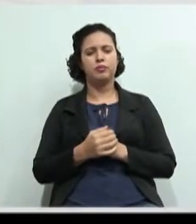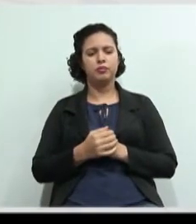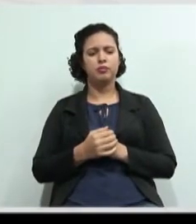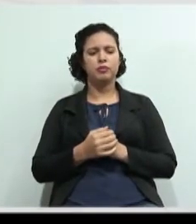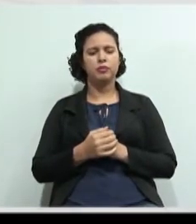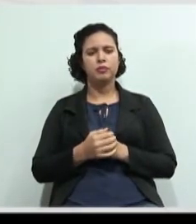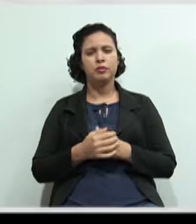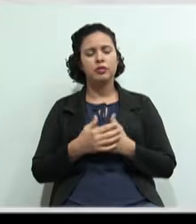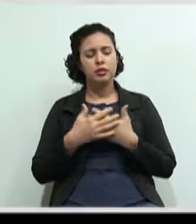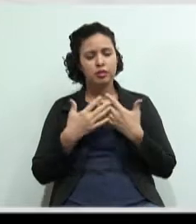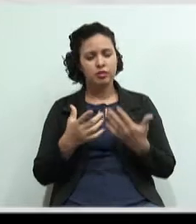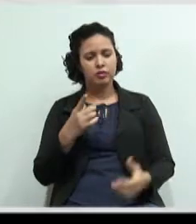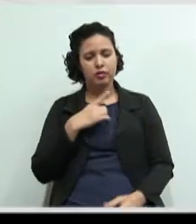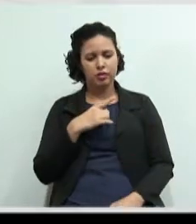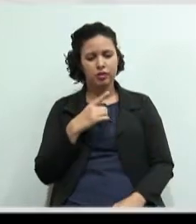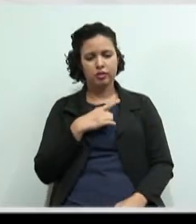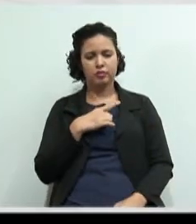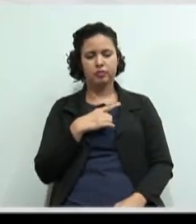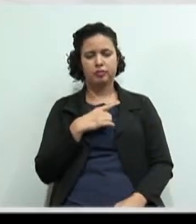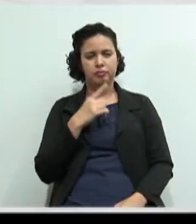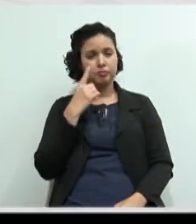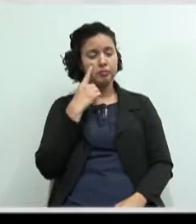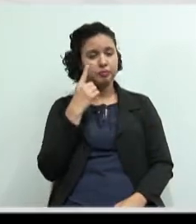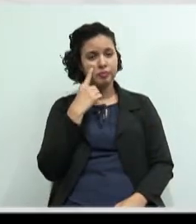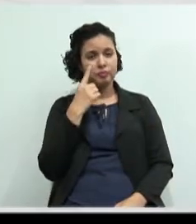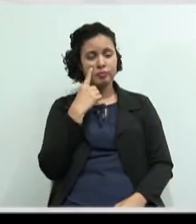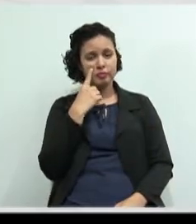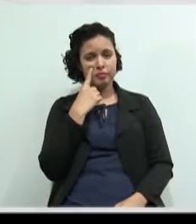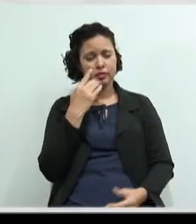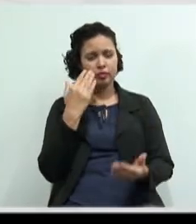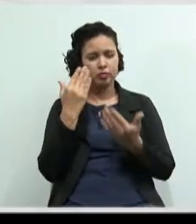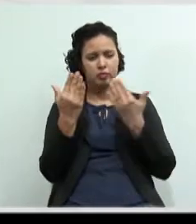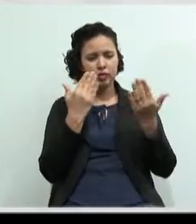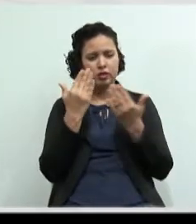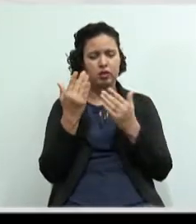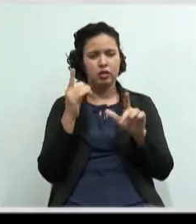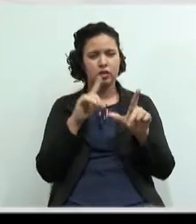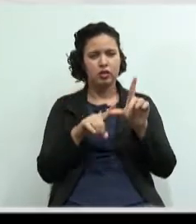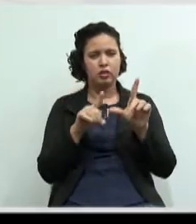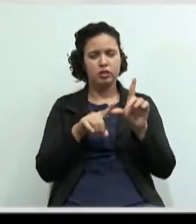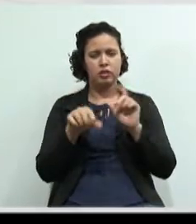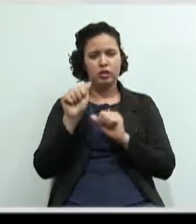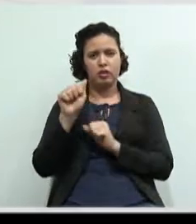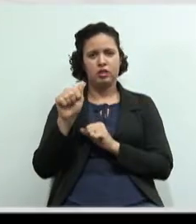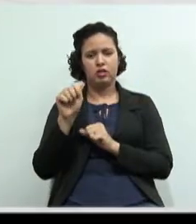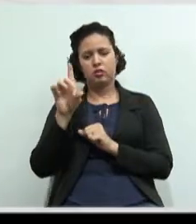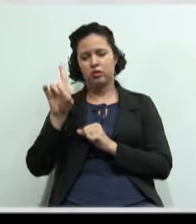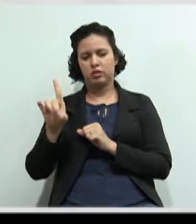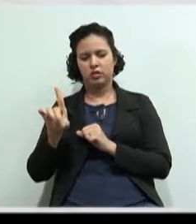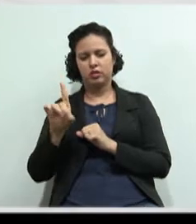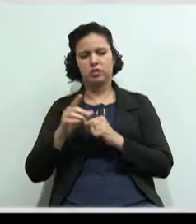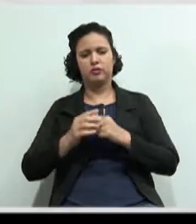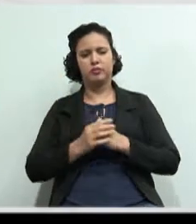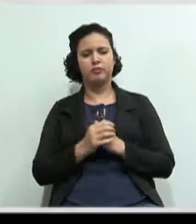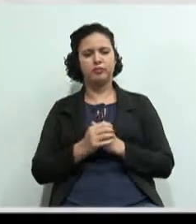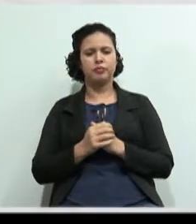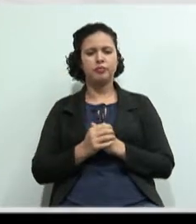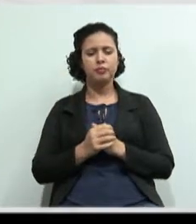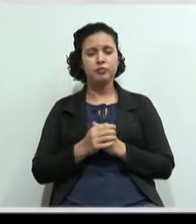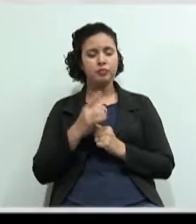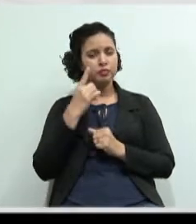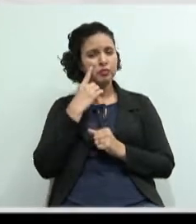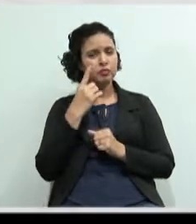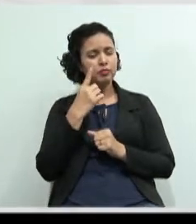tinha uma das alternativas, olha só aqui, ó. Vamos comparar a letra A com a letra D. Vamos ler a letra D. Nós já sabemos